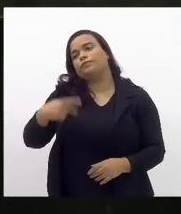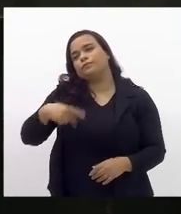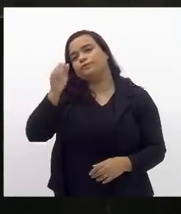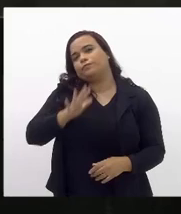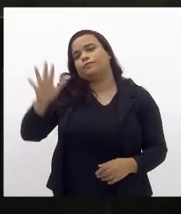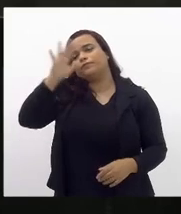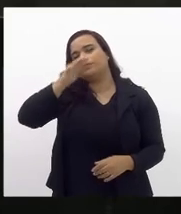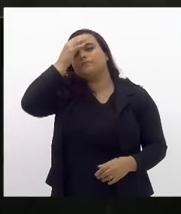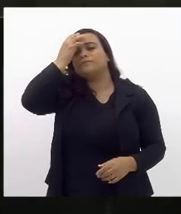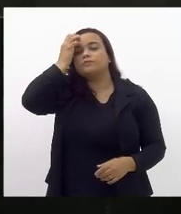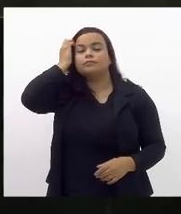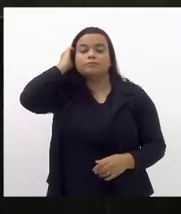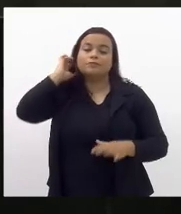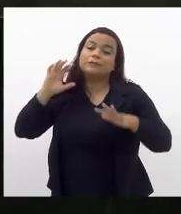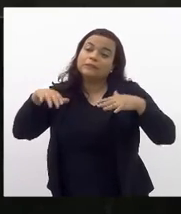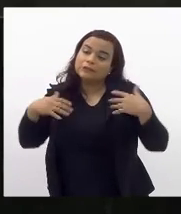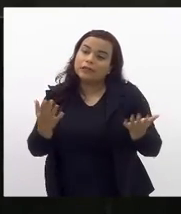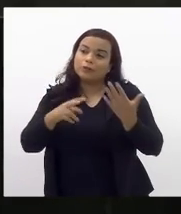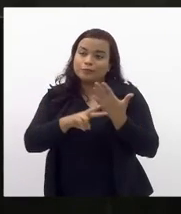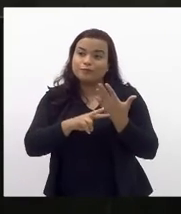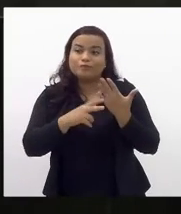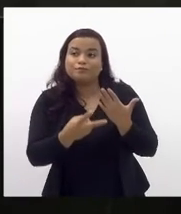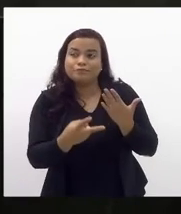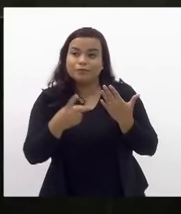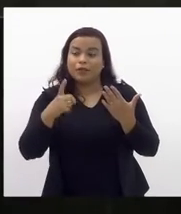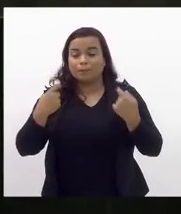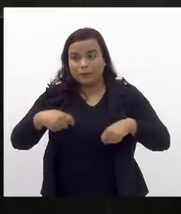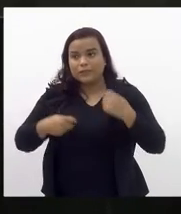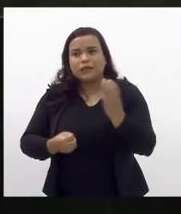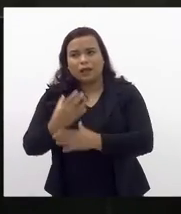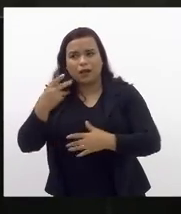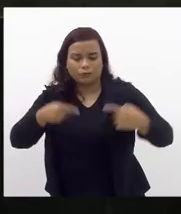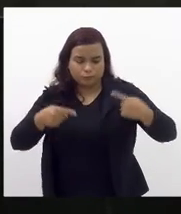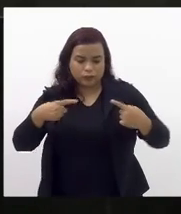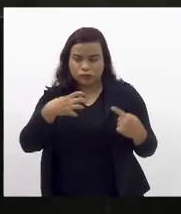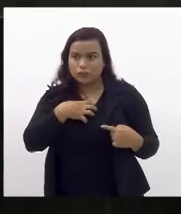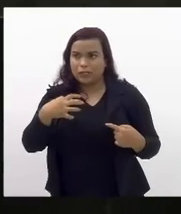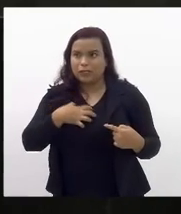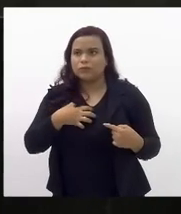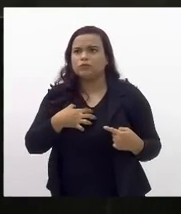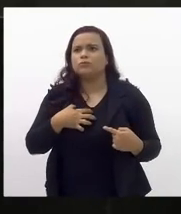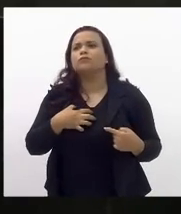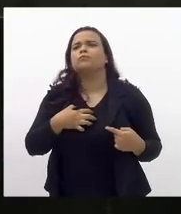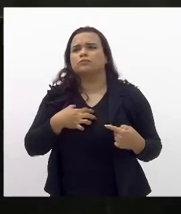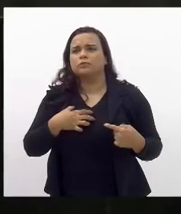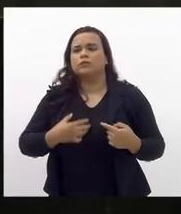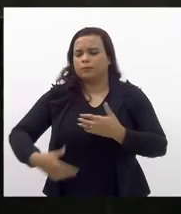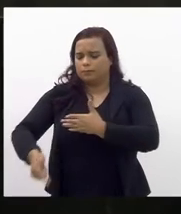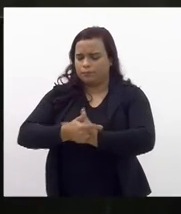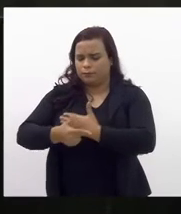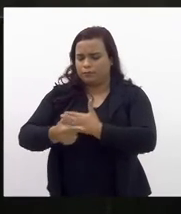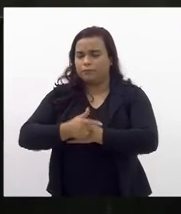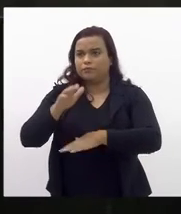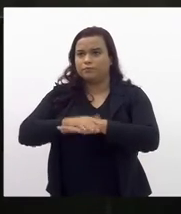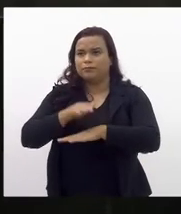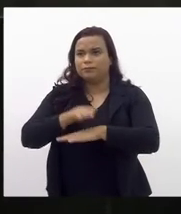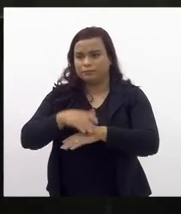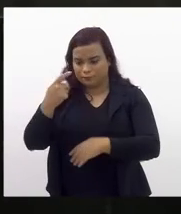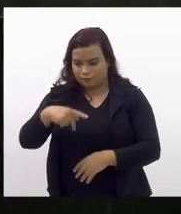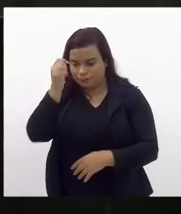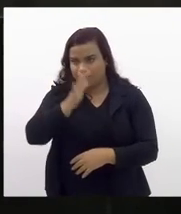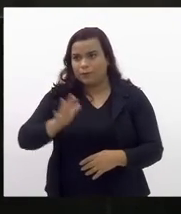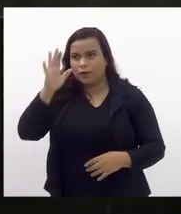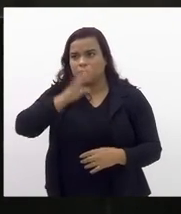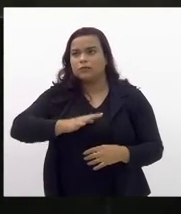Brasil. Consequentemente, há que se ter uma política que retome o papel, digamos, do